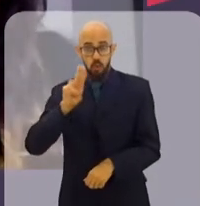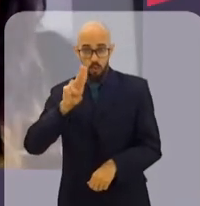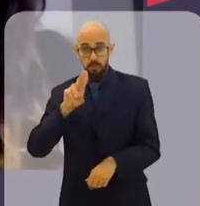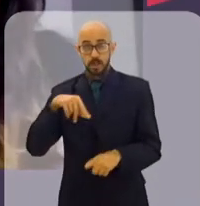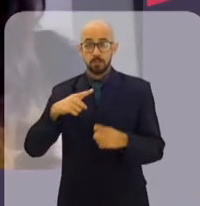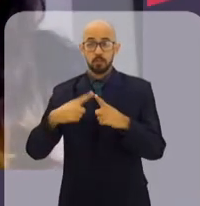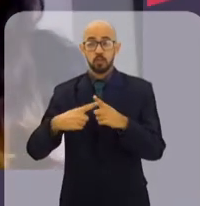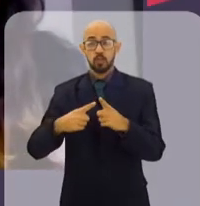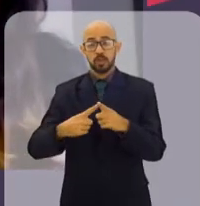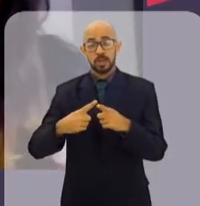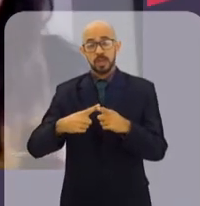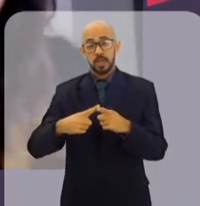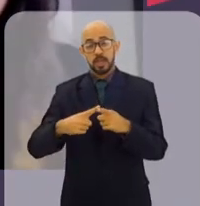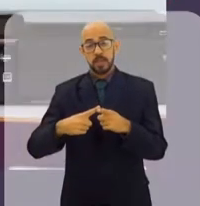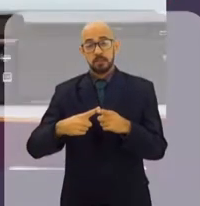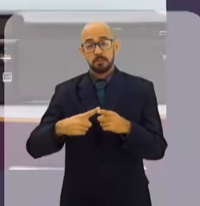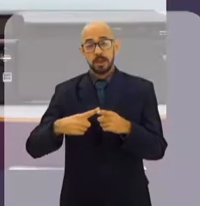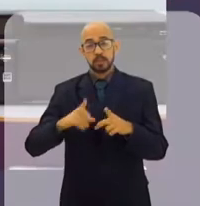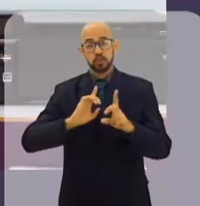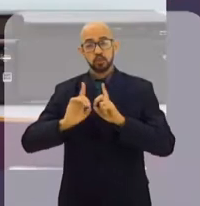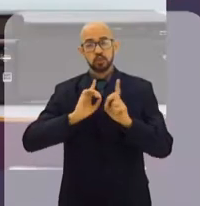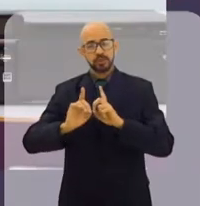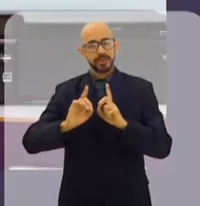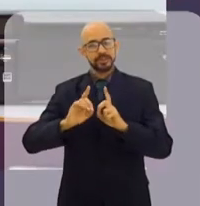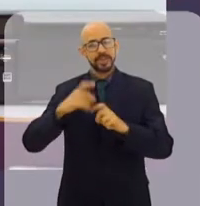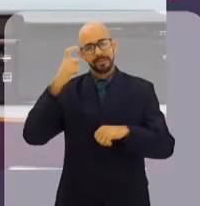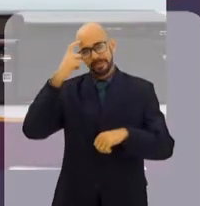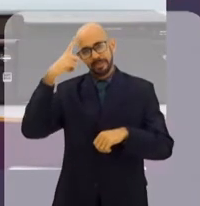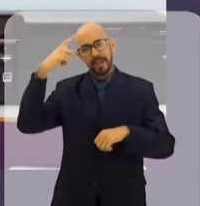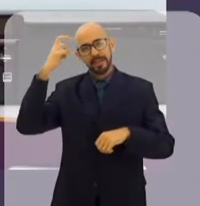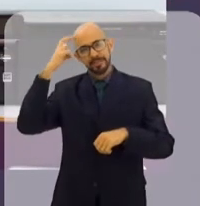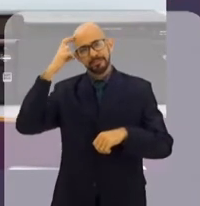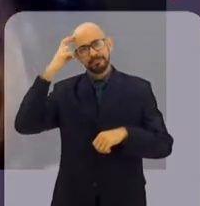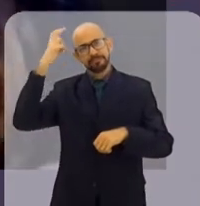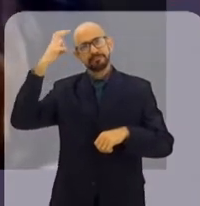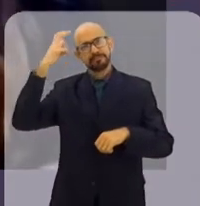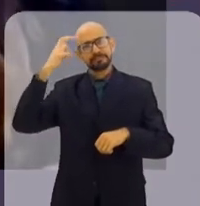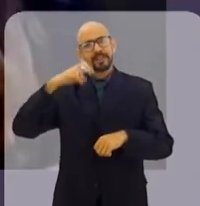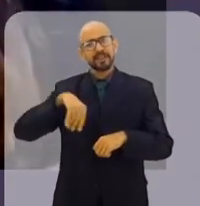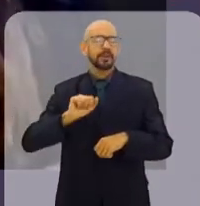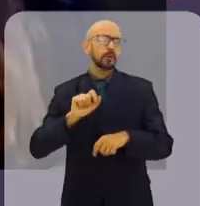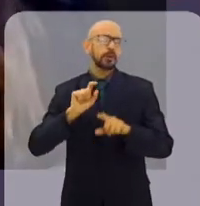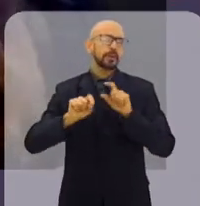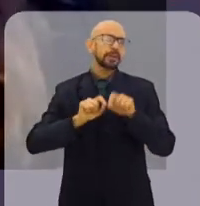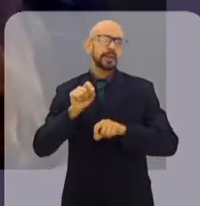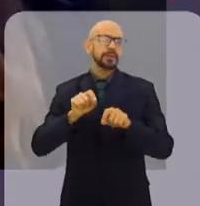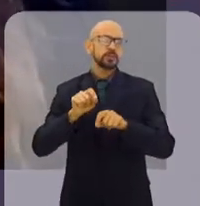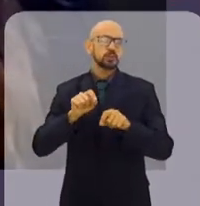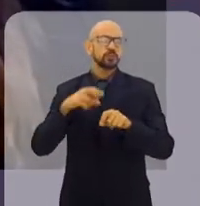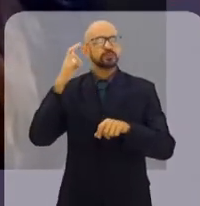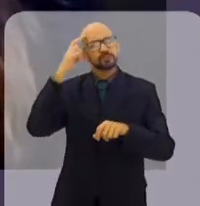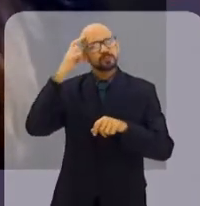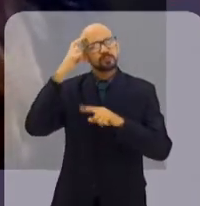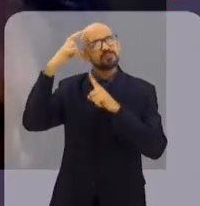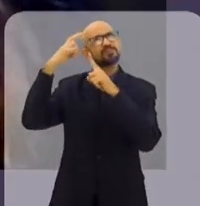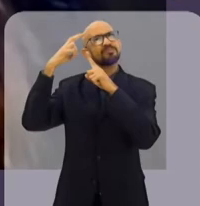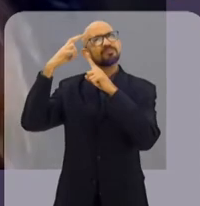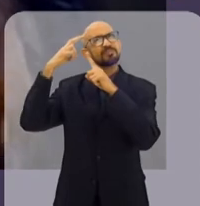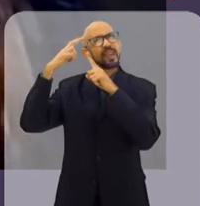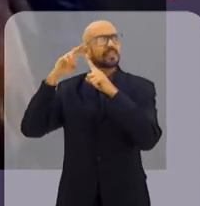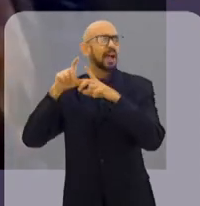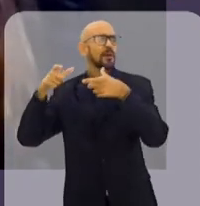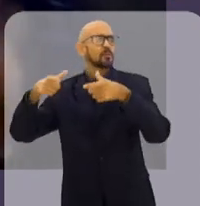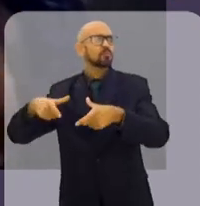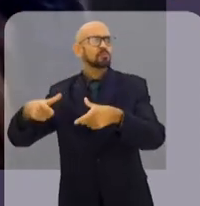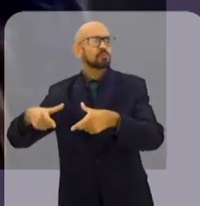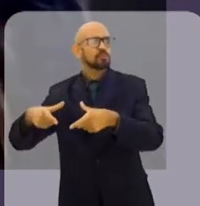dentro desse nicho de intelectuais? Exatamente discutindo essa questão de que, primeiro, mulheres no decorrer da